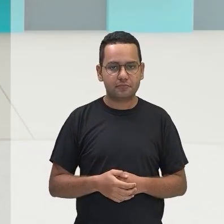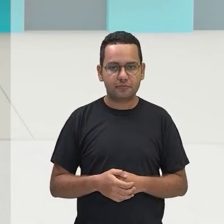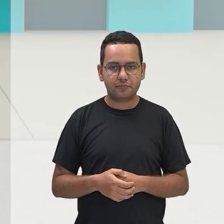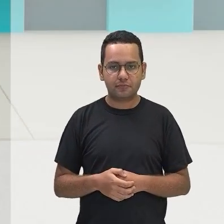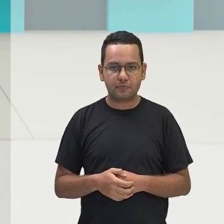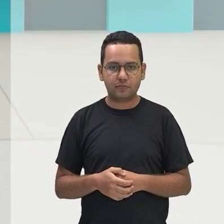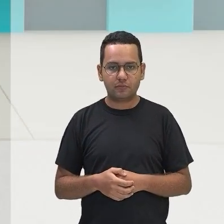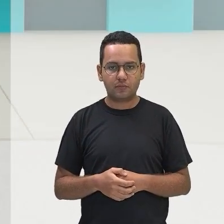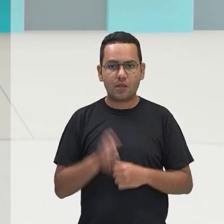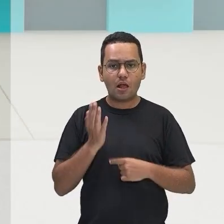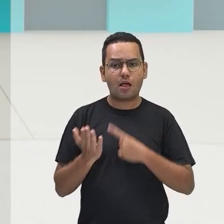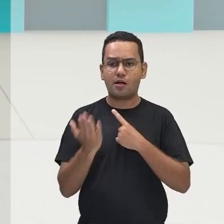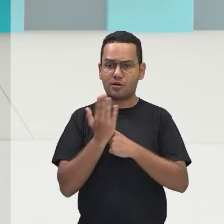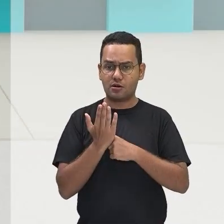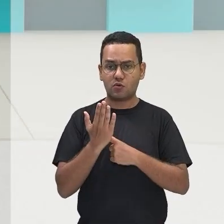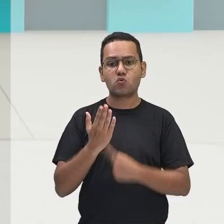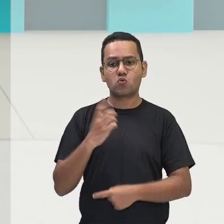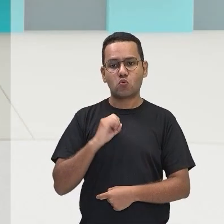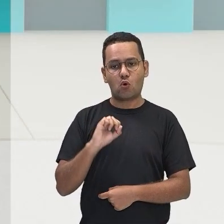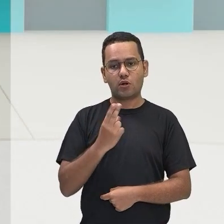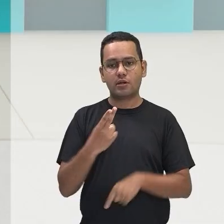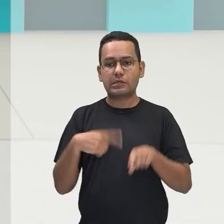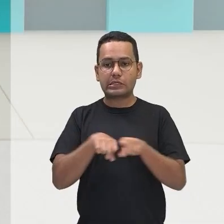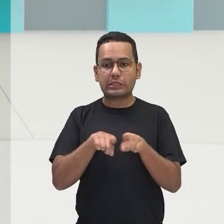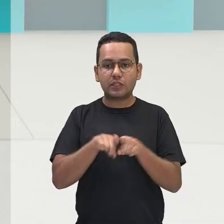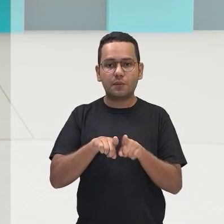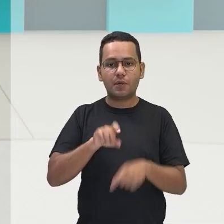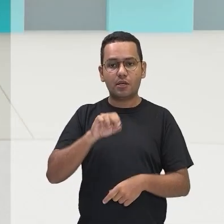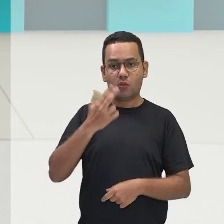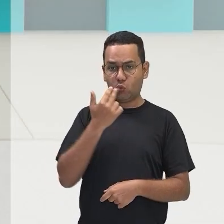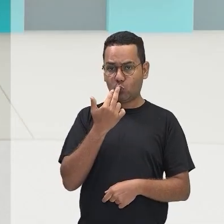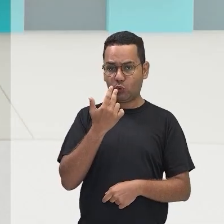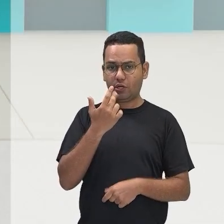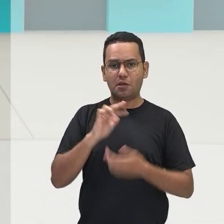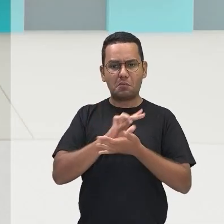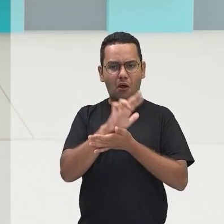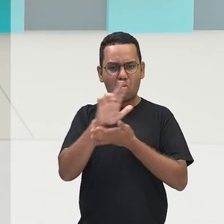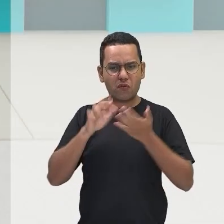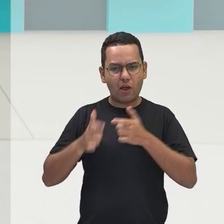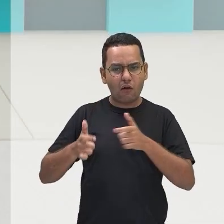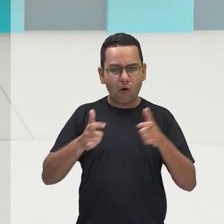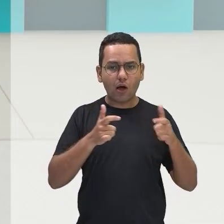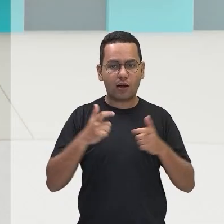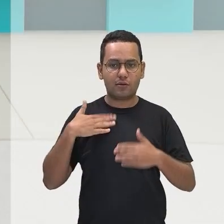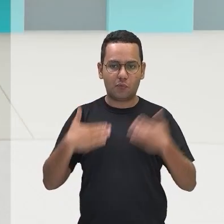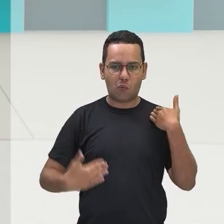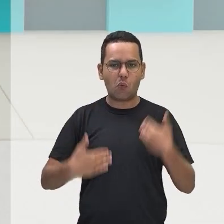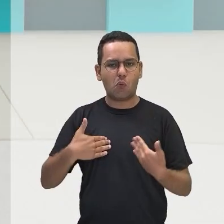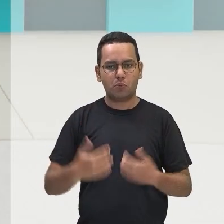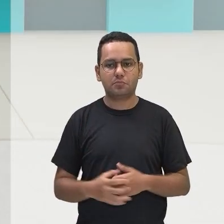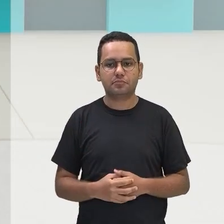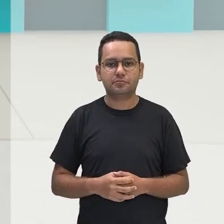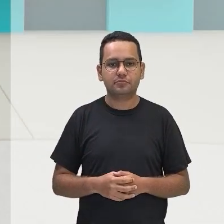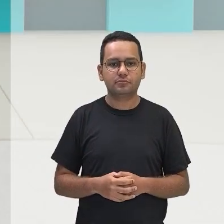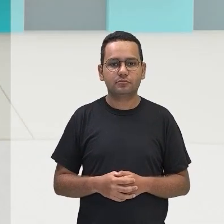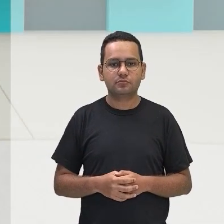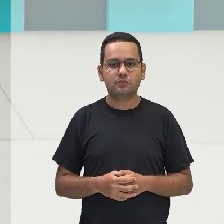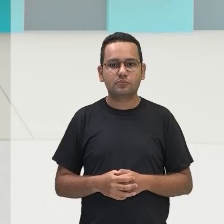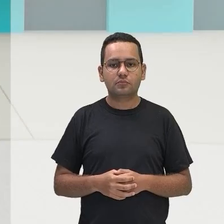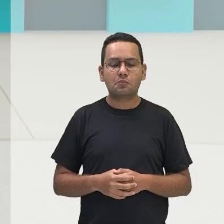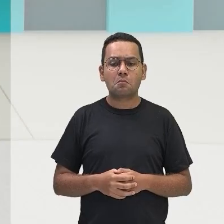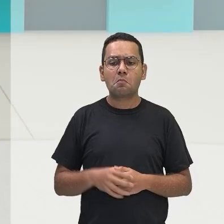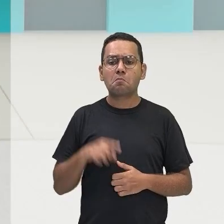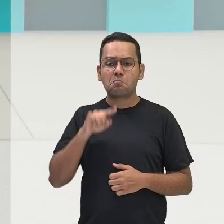de oxigênio e nutrientes para os mais diversos tecidos do corpo humano. É através do sistema